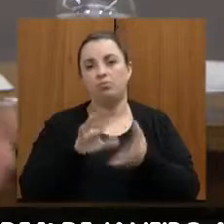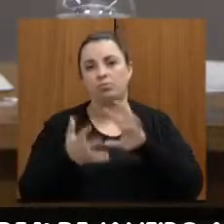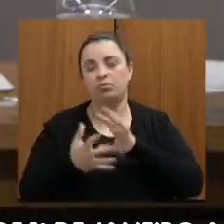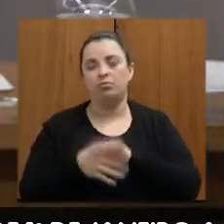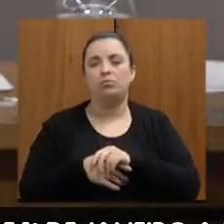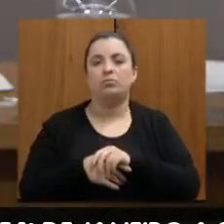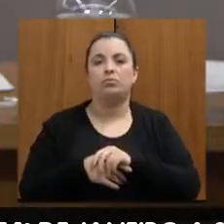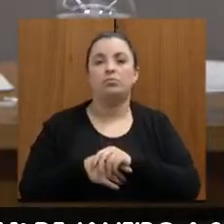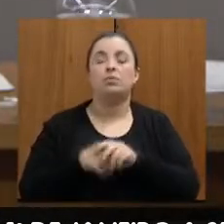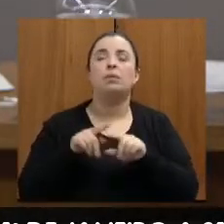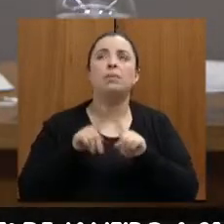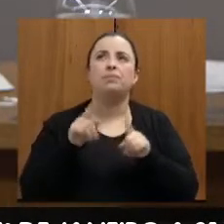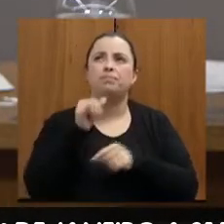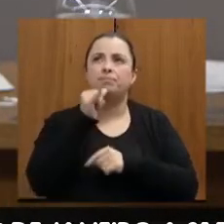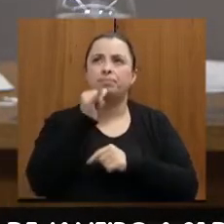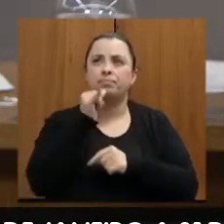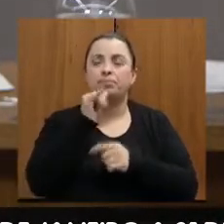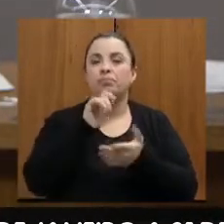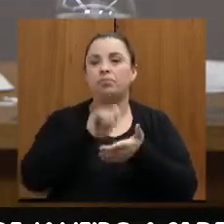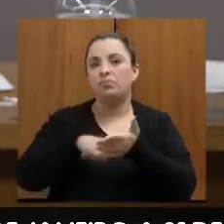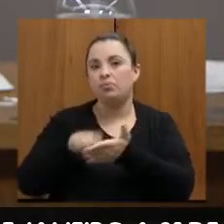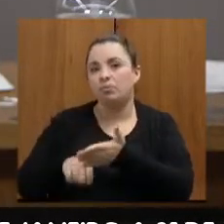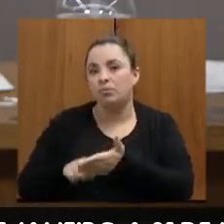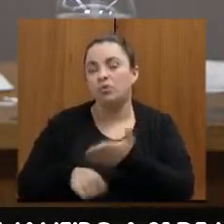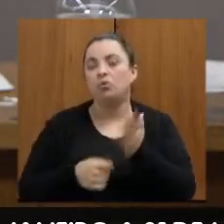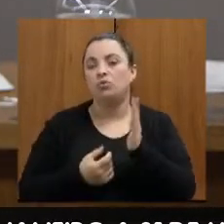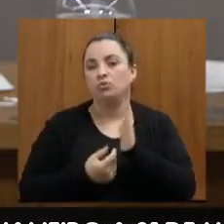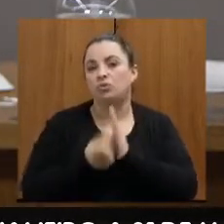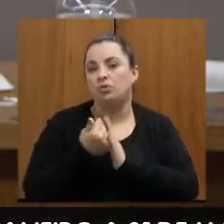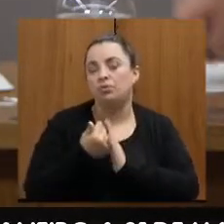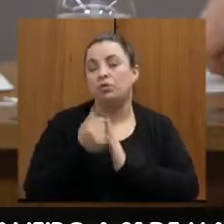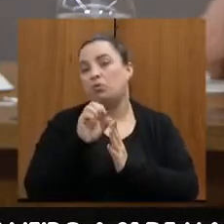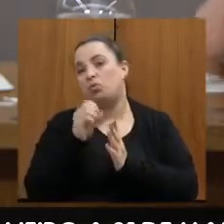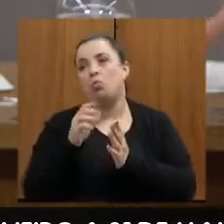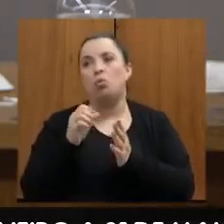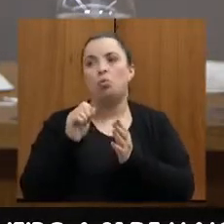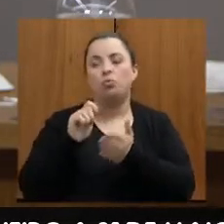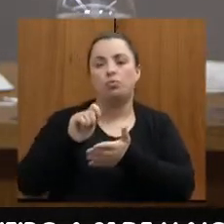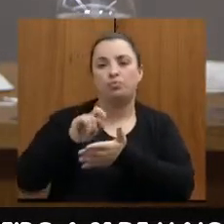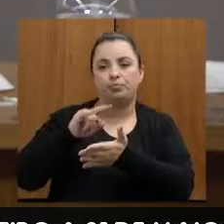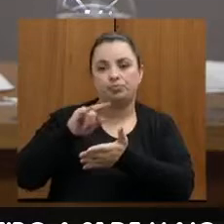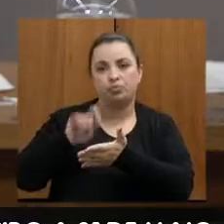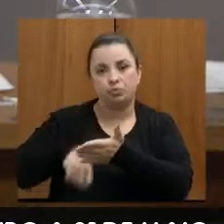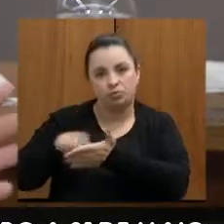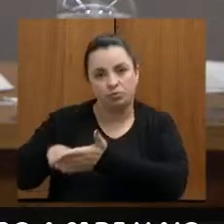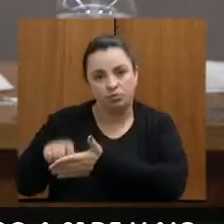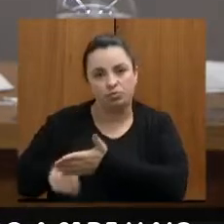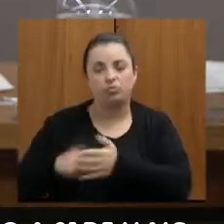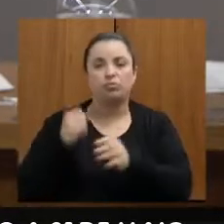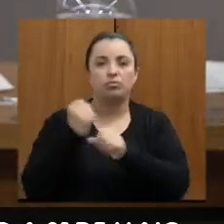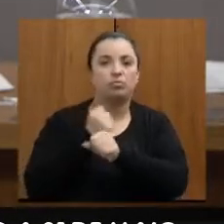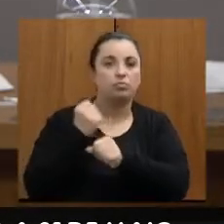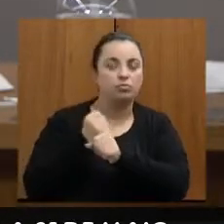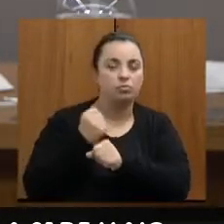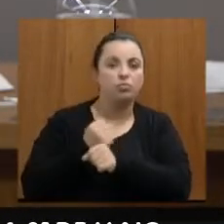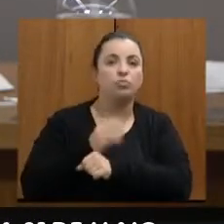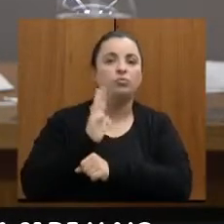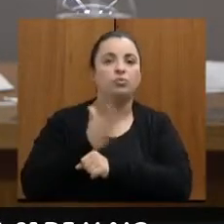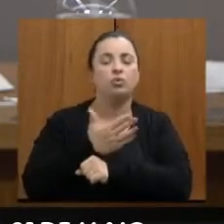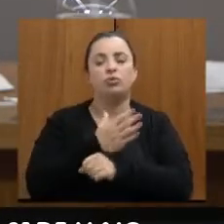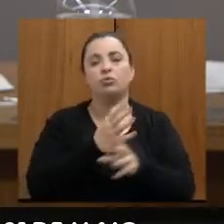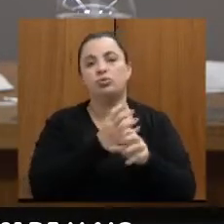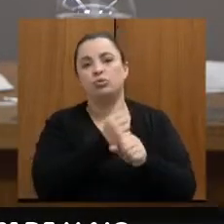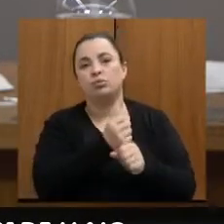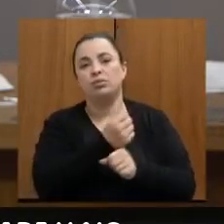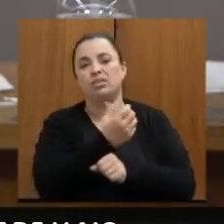contratação de orçamento vamos a contratação de obra nós já temos Aí como eu disse sessenta